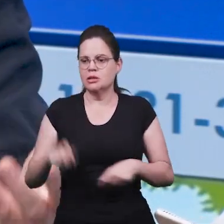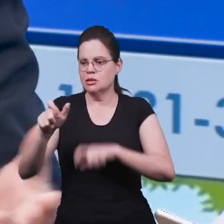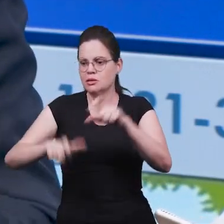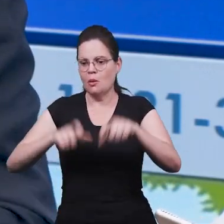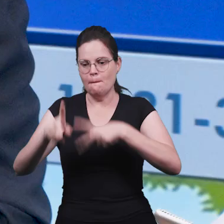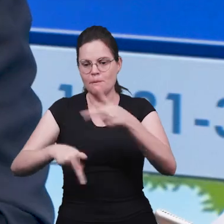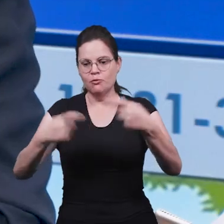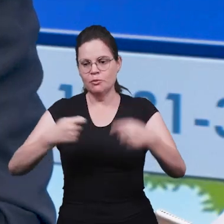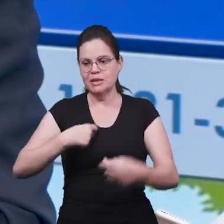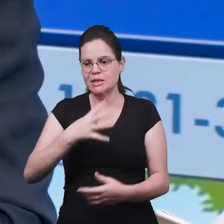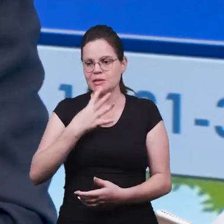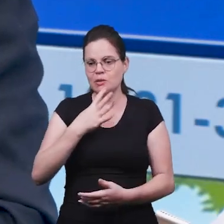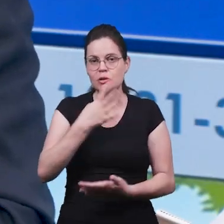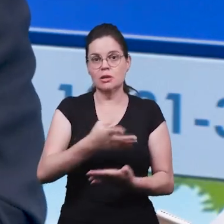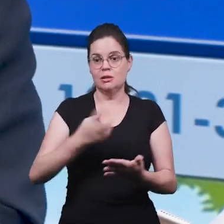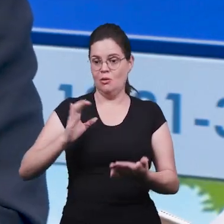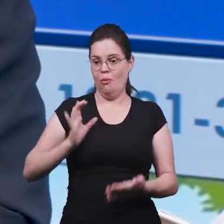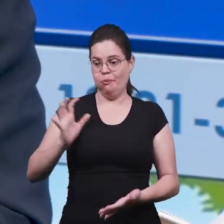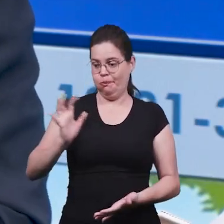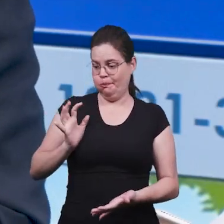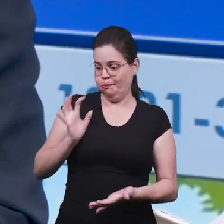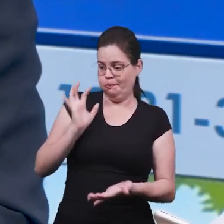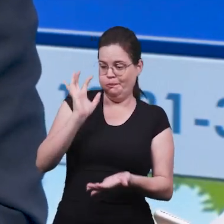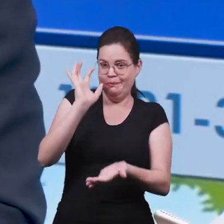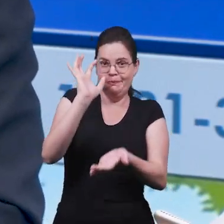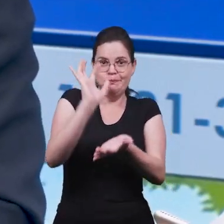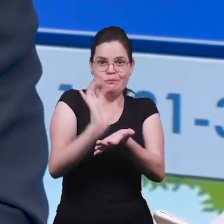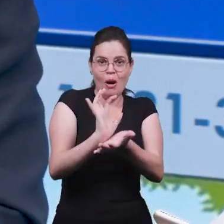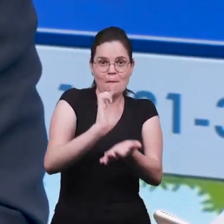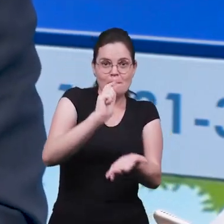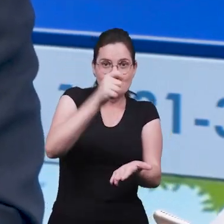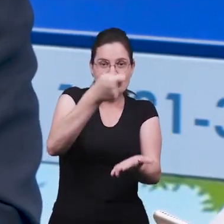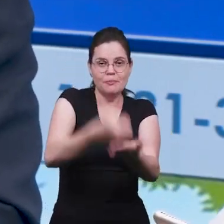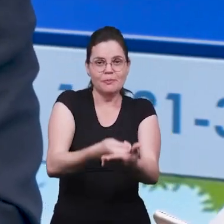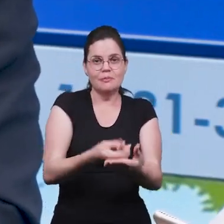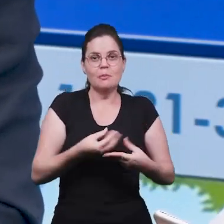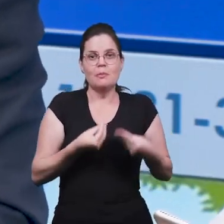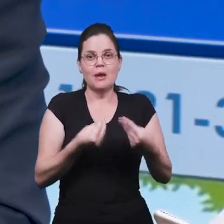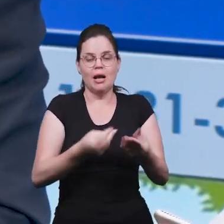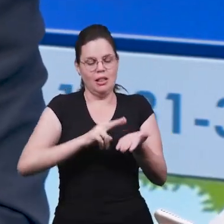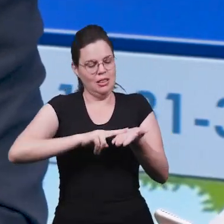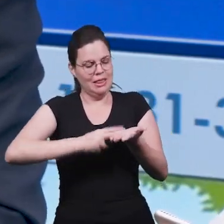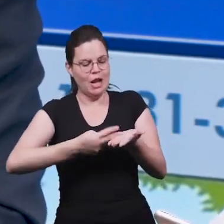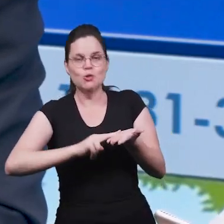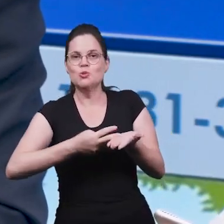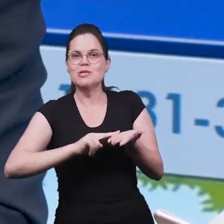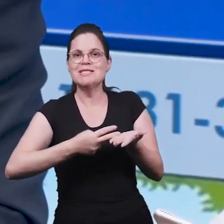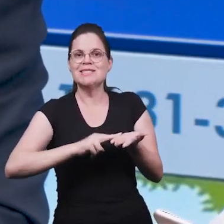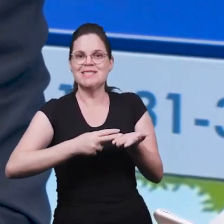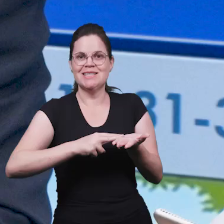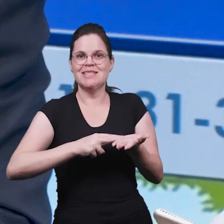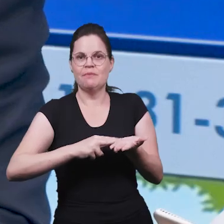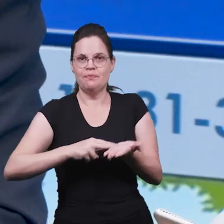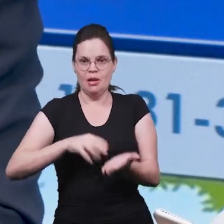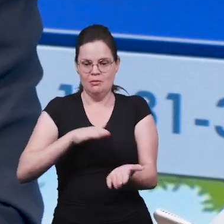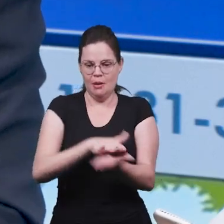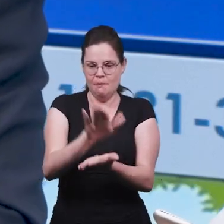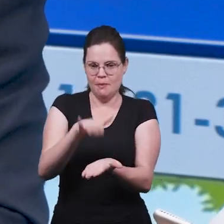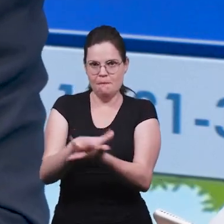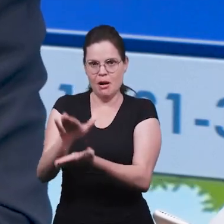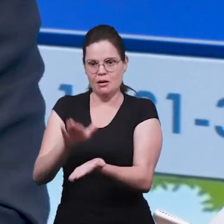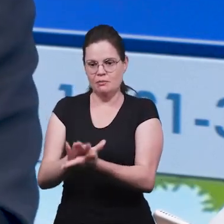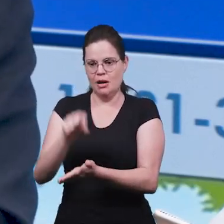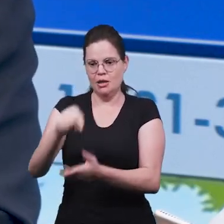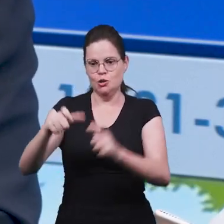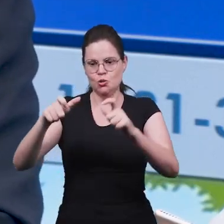têm que conhecer isso. Então ele pagou, né, para traduzir a Bíblia para a província, uma província francesa,